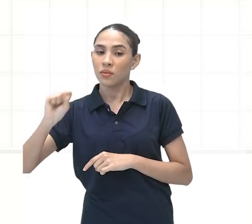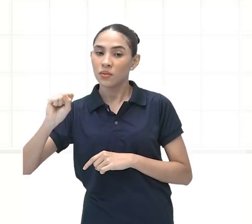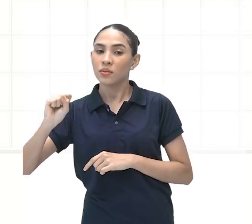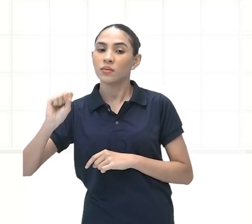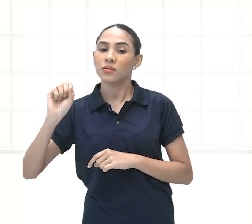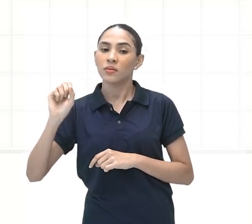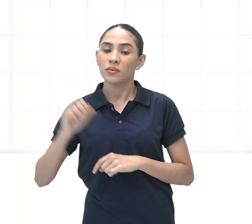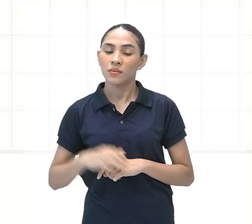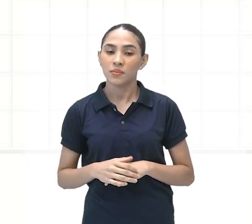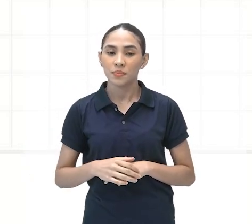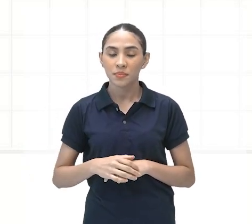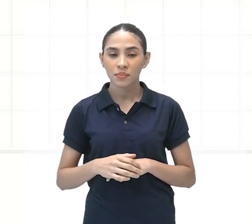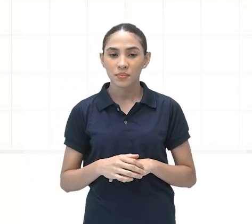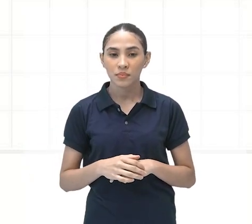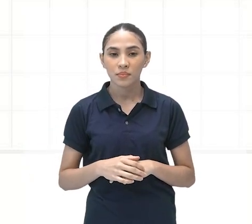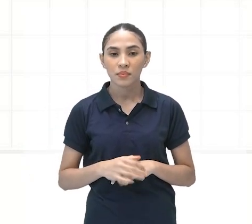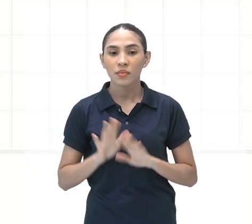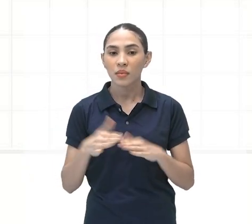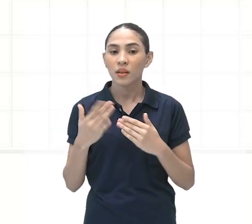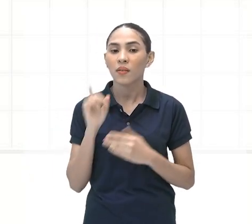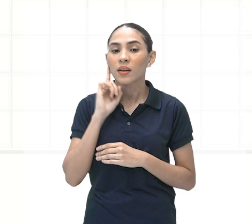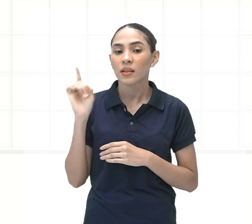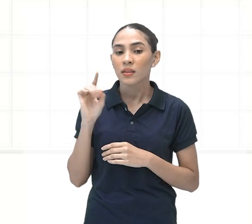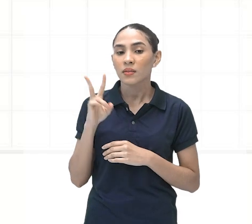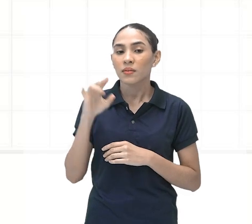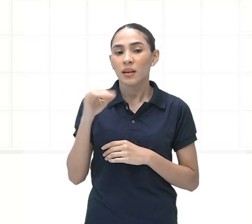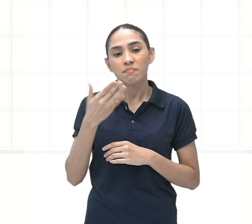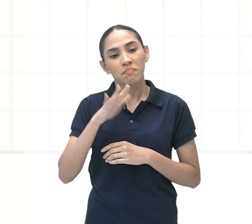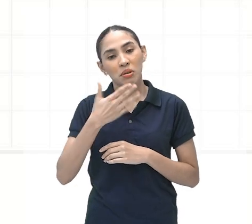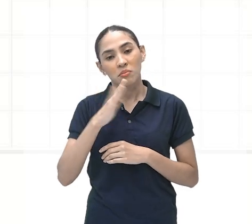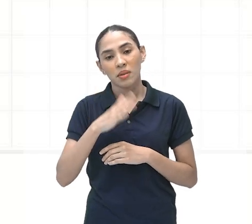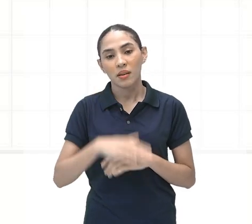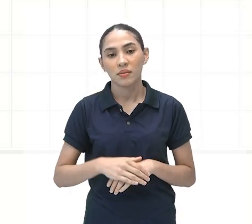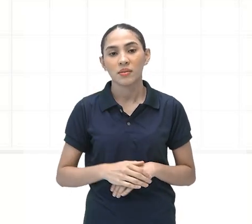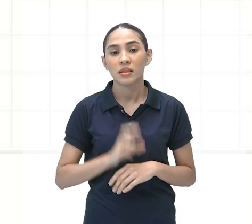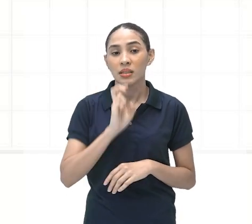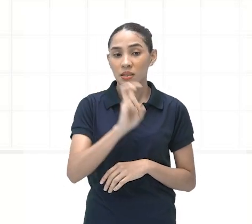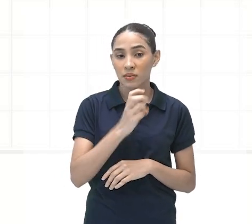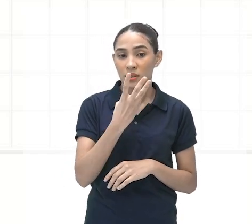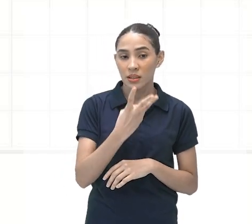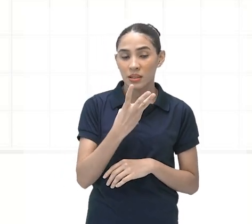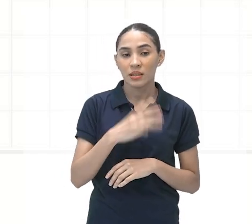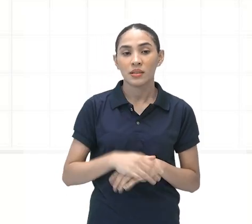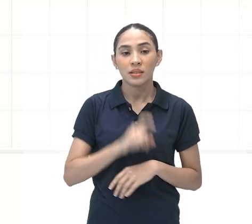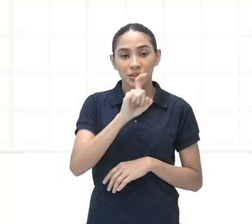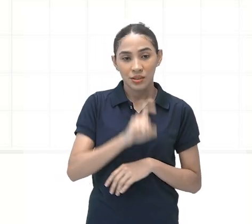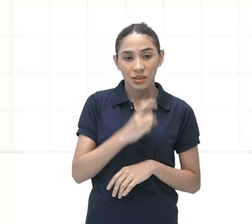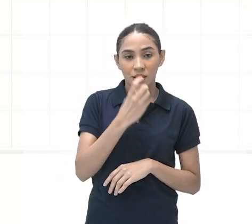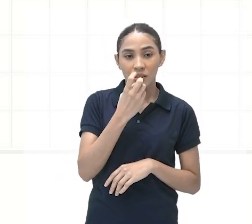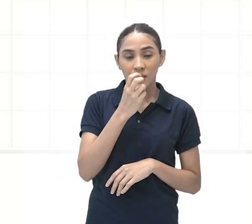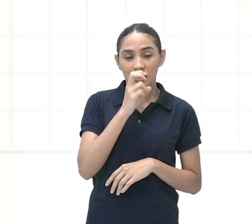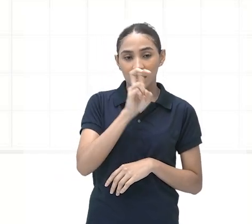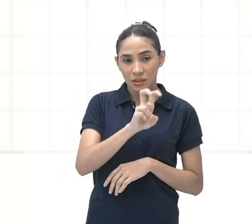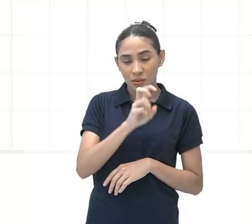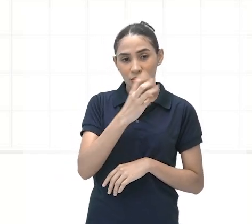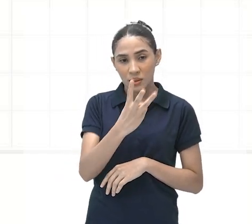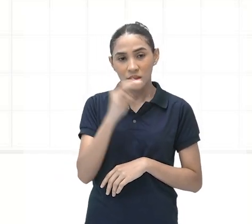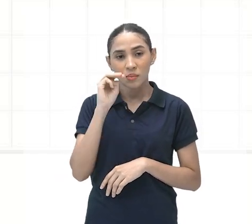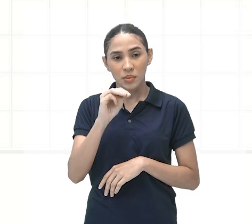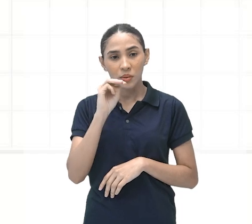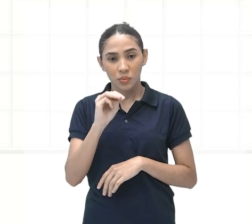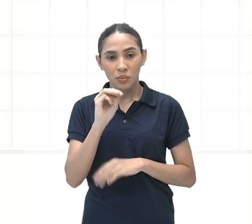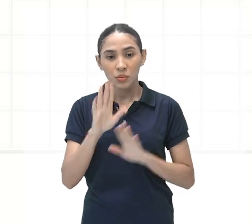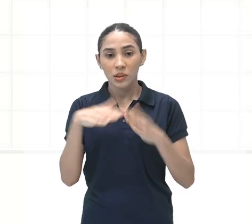0,88, pontinho, pontinho. Então, isso aqui vai dar aproximadamente 53 minutos, ou seja,